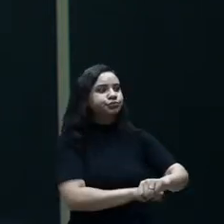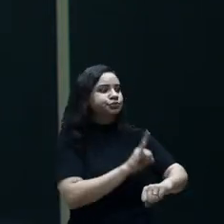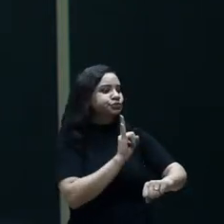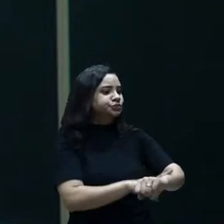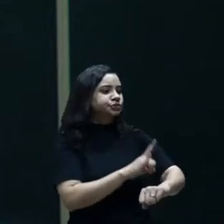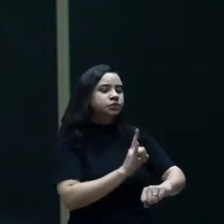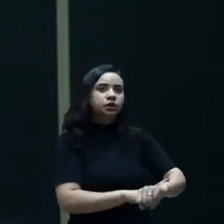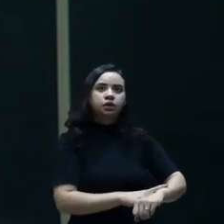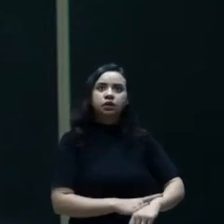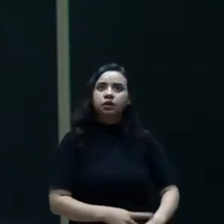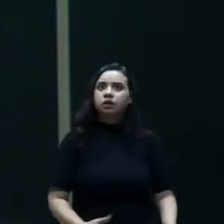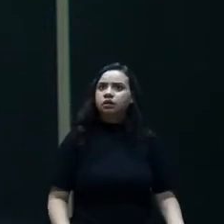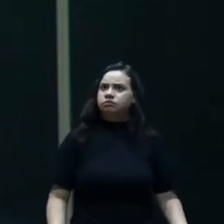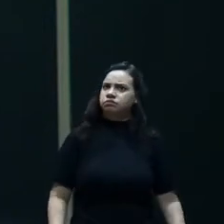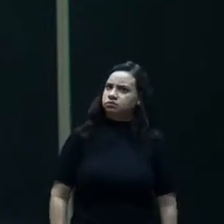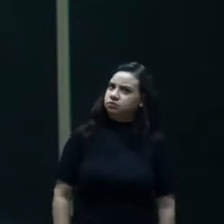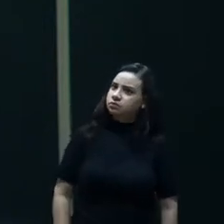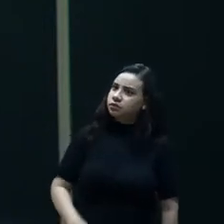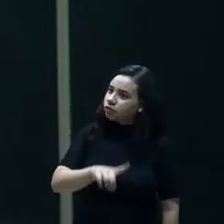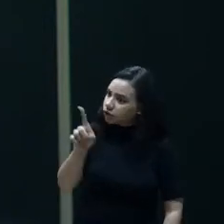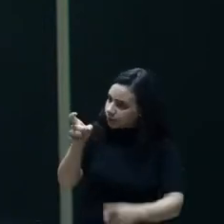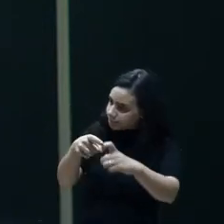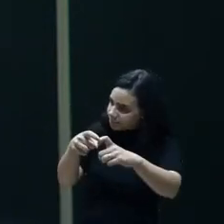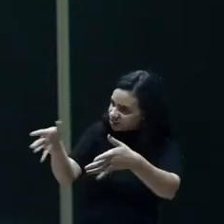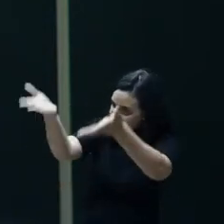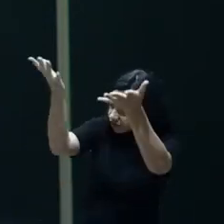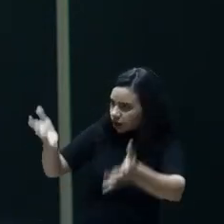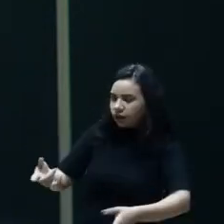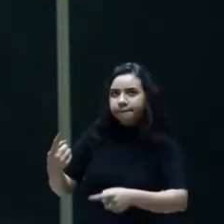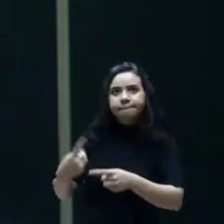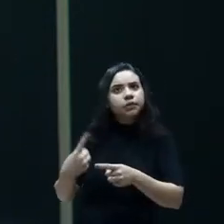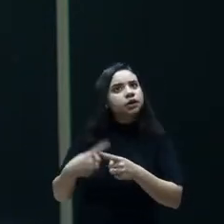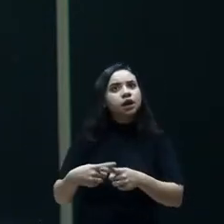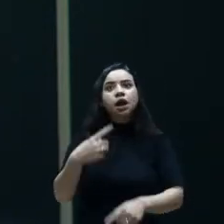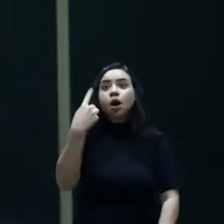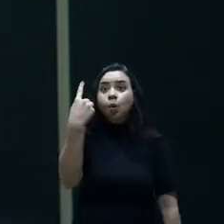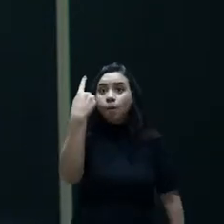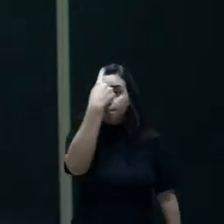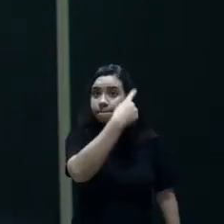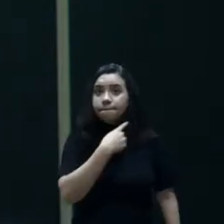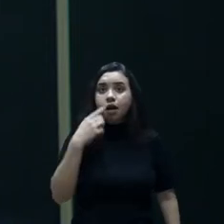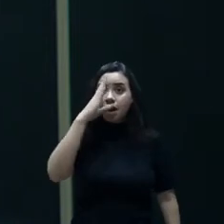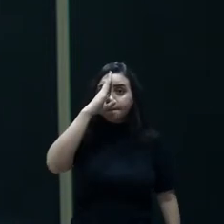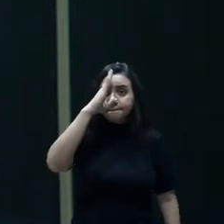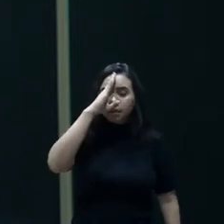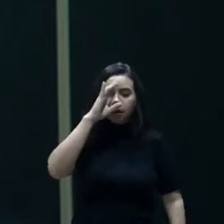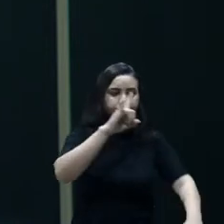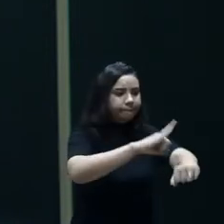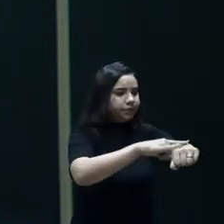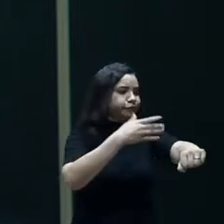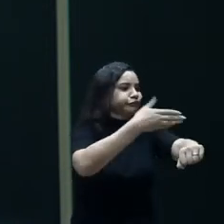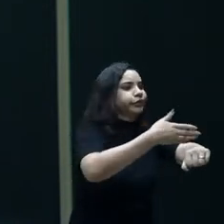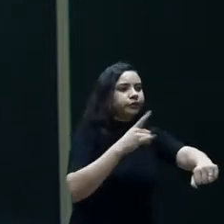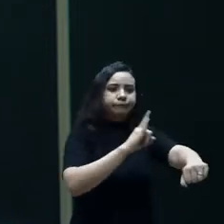Muita gente tem problema, precisa ir no médico. Porque ficar num culto uma hora e meia e ter que ir no banheiro uma, duas vezes, você